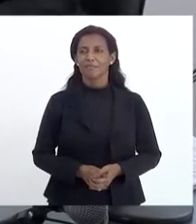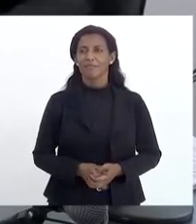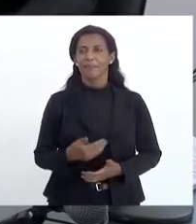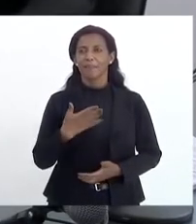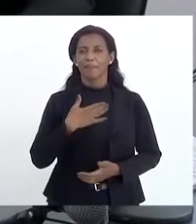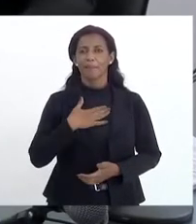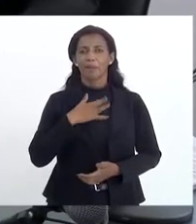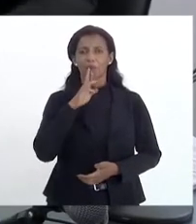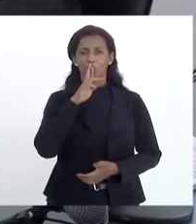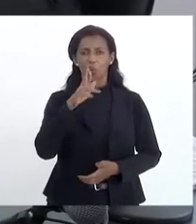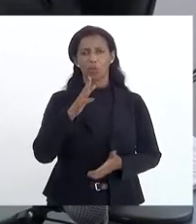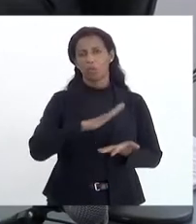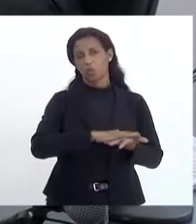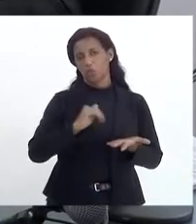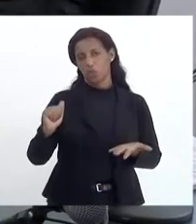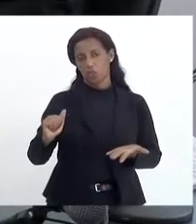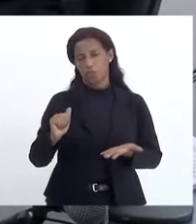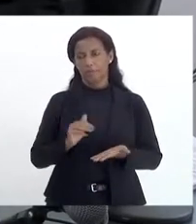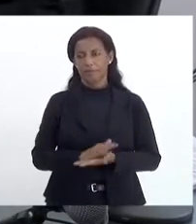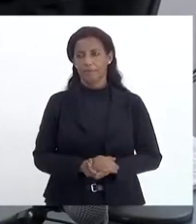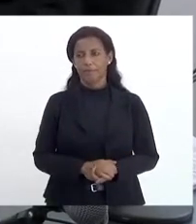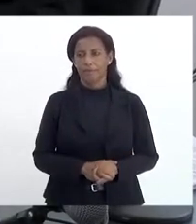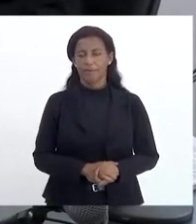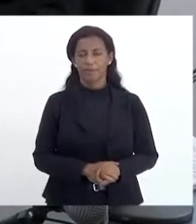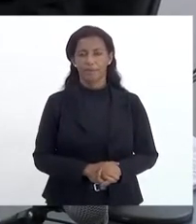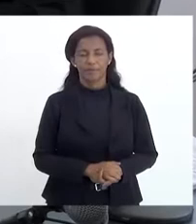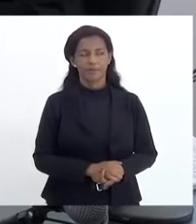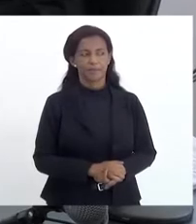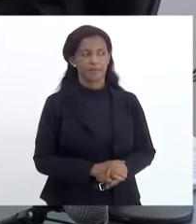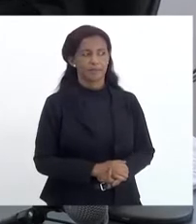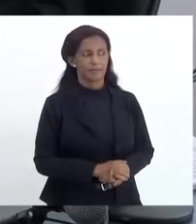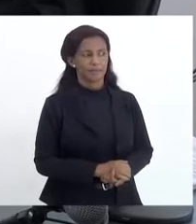deputado Rodrigo Amorim, retirar de pauta.